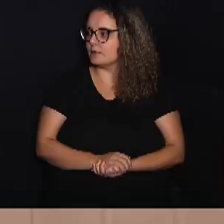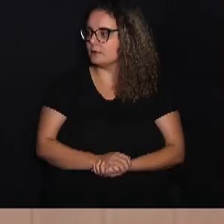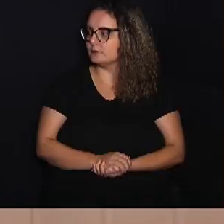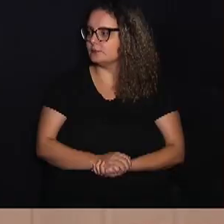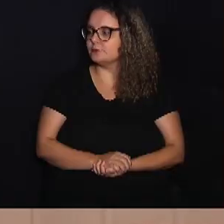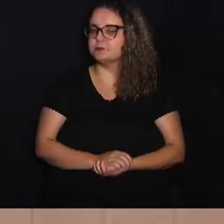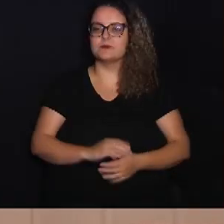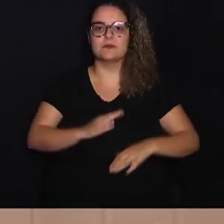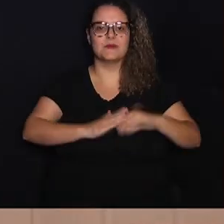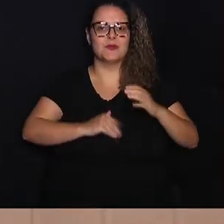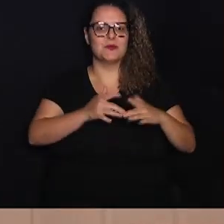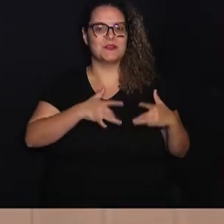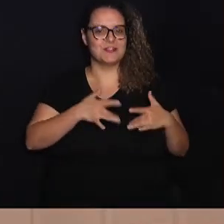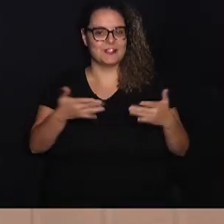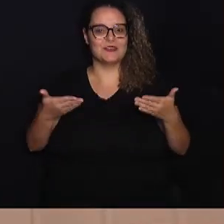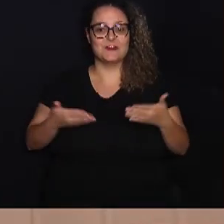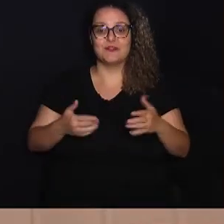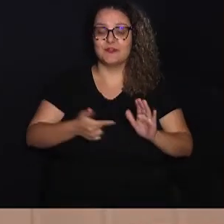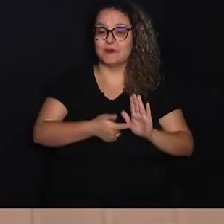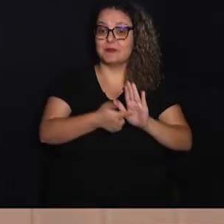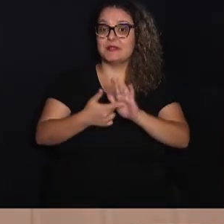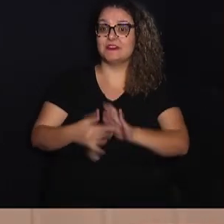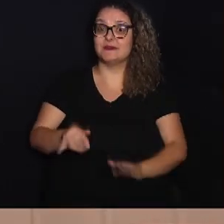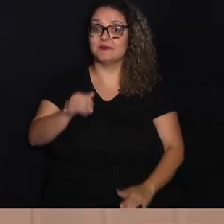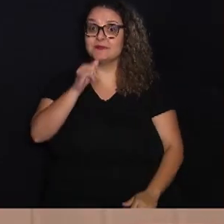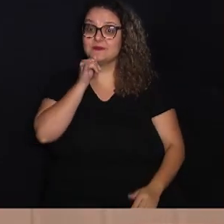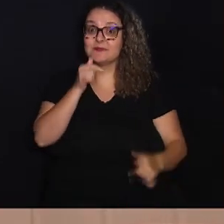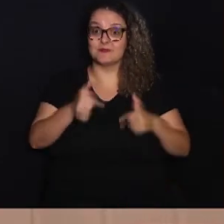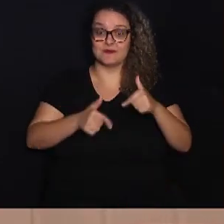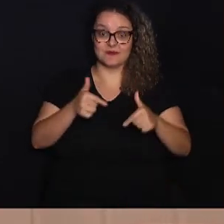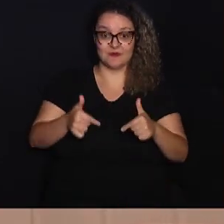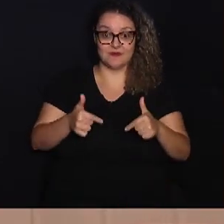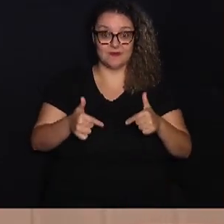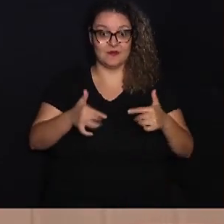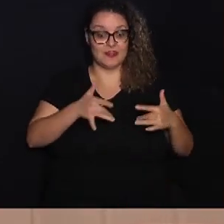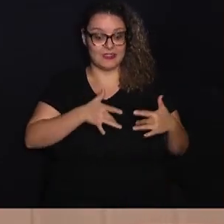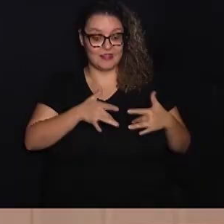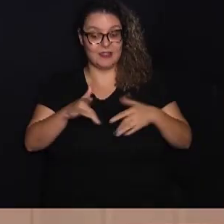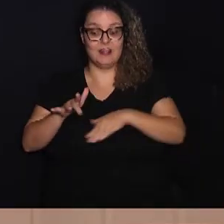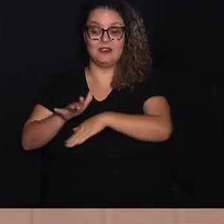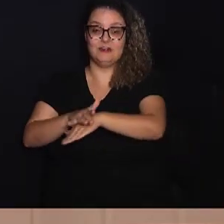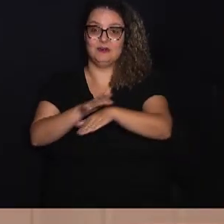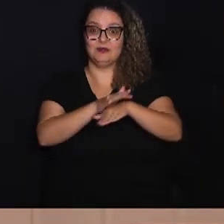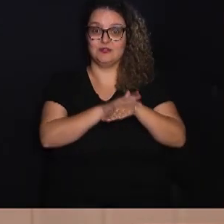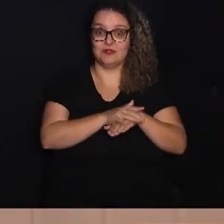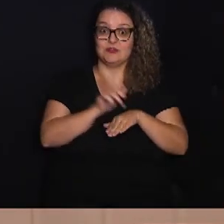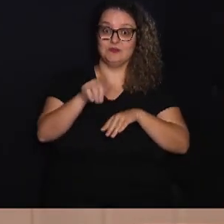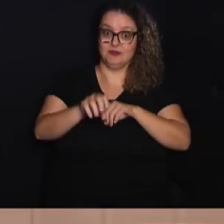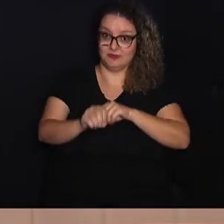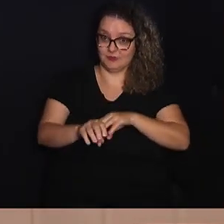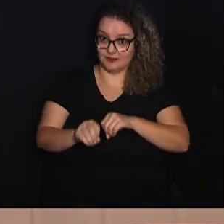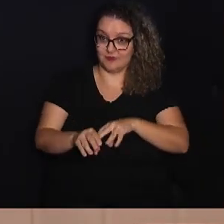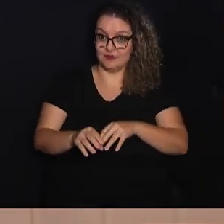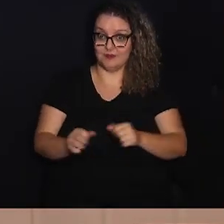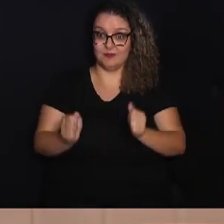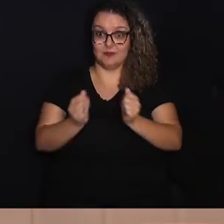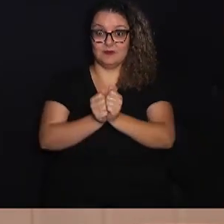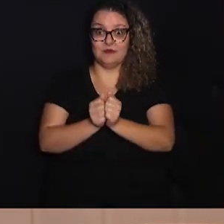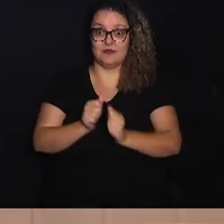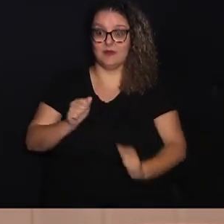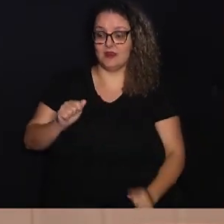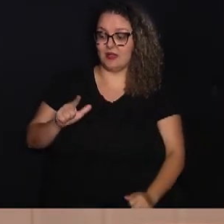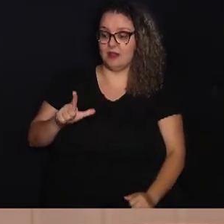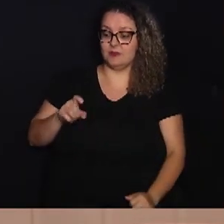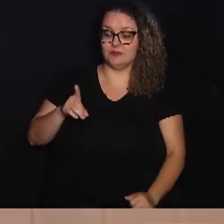E no Mãos Solidárias de hoje a gente vai mostrar um exemplo de um trabalho colaborativo que no caso é na educação com a aldeia Acatu,